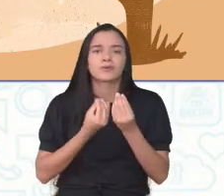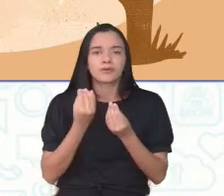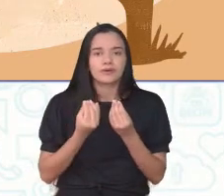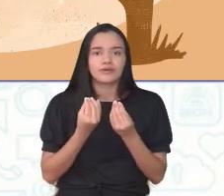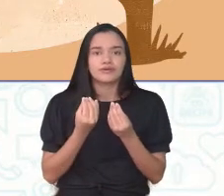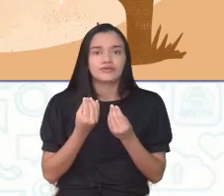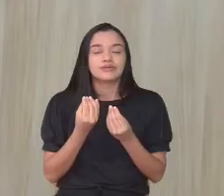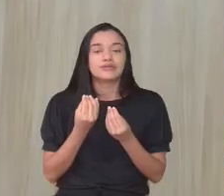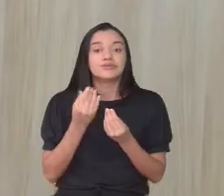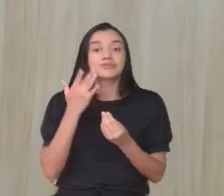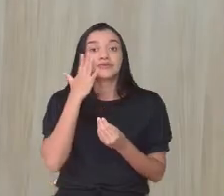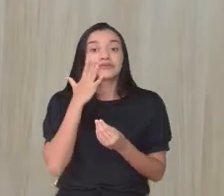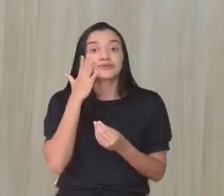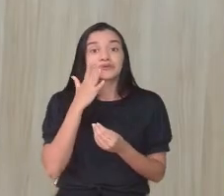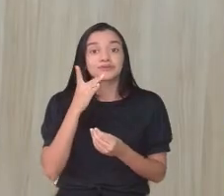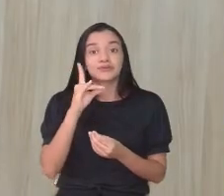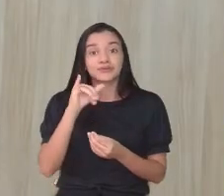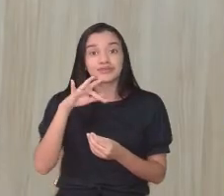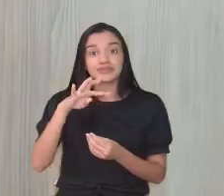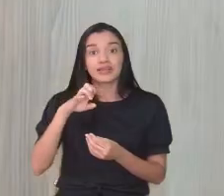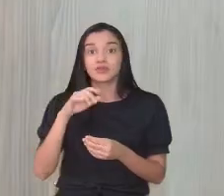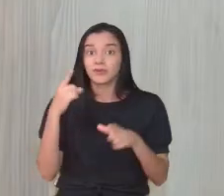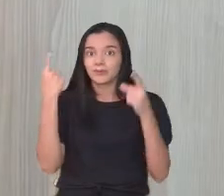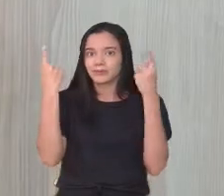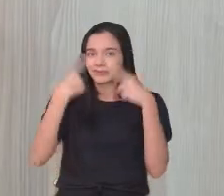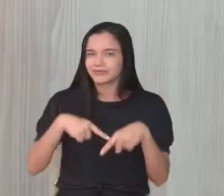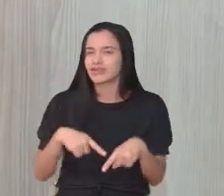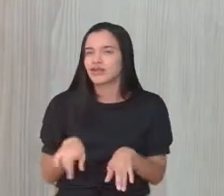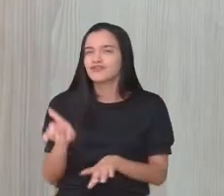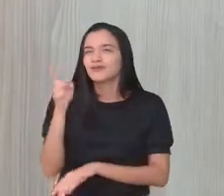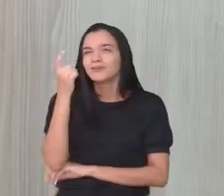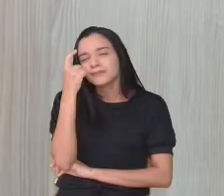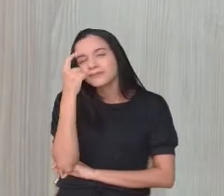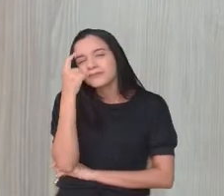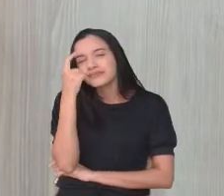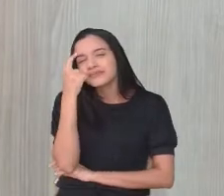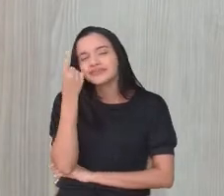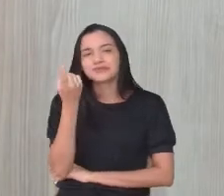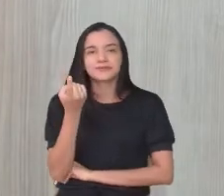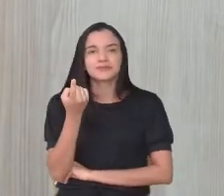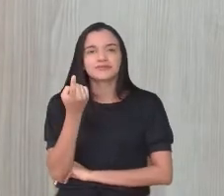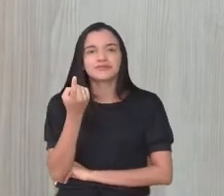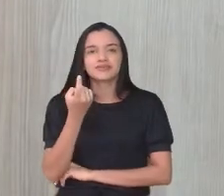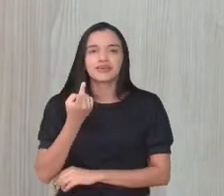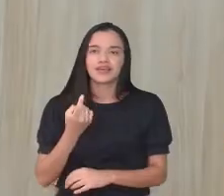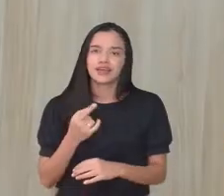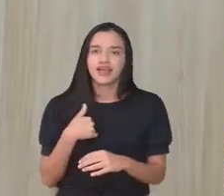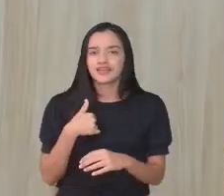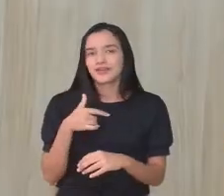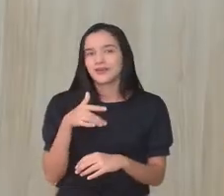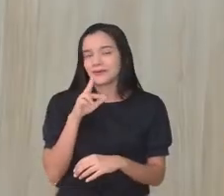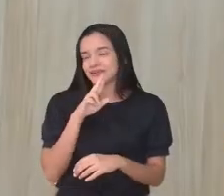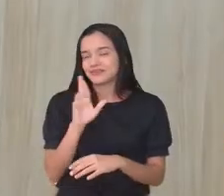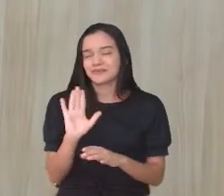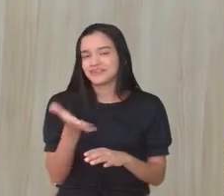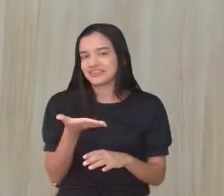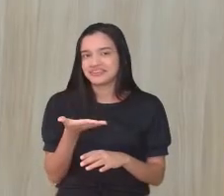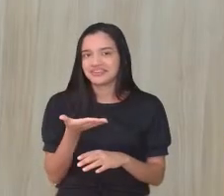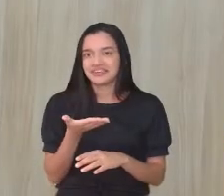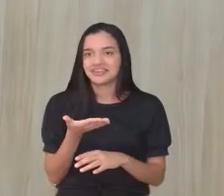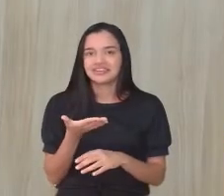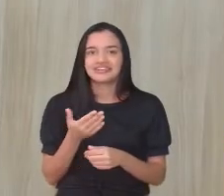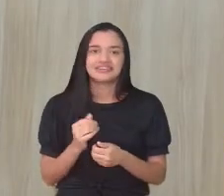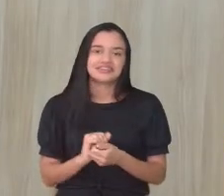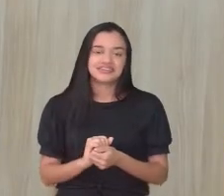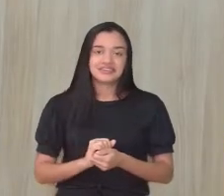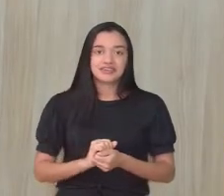no discurso direto? Eita, olha aí, um desafio. Vamos pensar aí, meninos, como ficaria. Um desafio que eu já respondi, né? Sim. Já está no próximo slide, mas